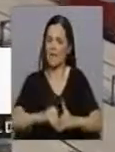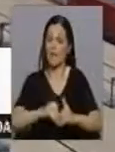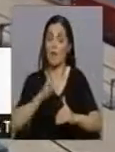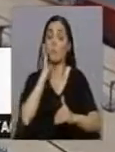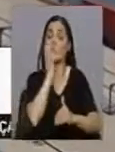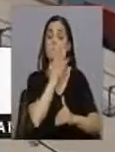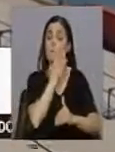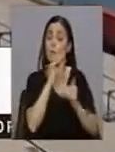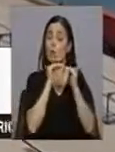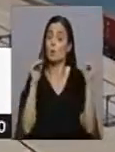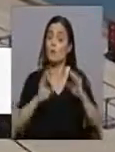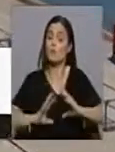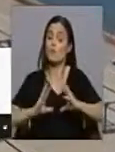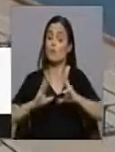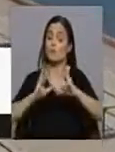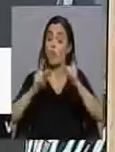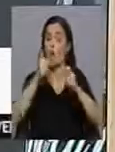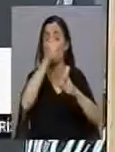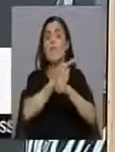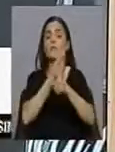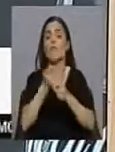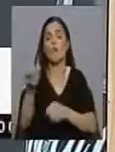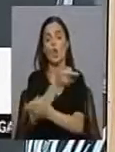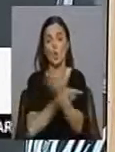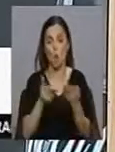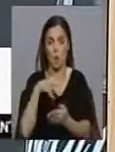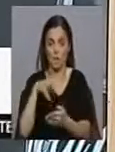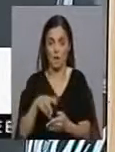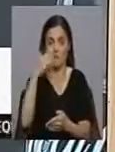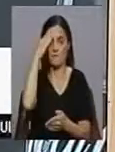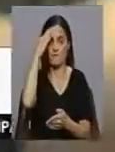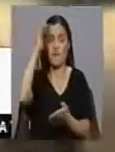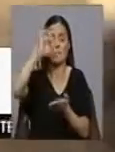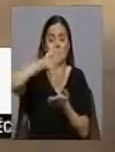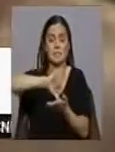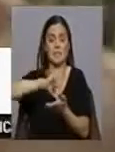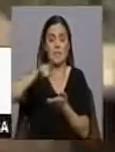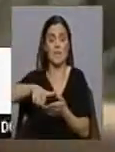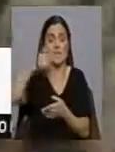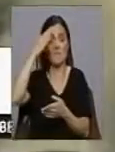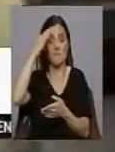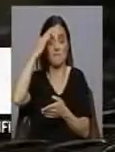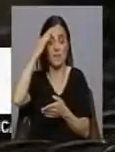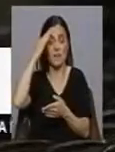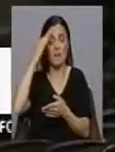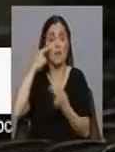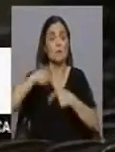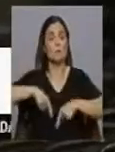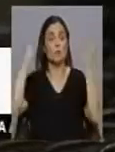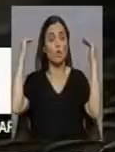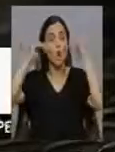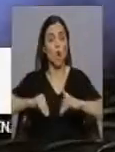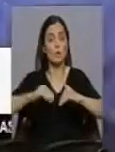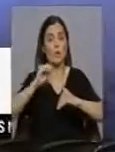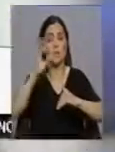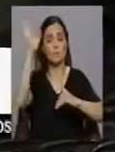função do nível de recuperação da atividade econômica a estimativa central destas previsões aponta para uma contratação de 10